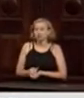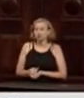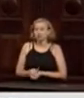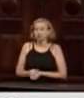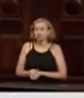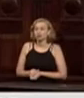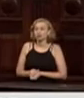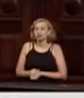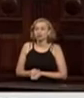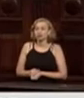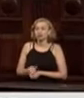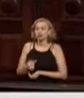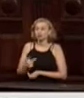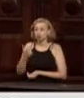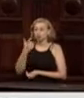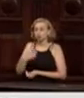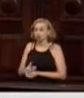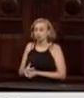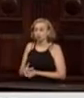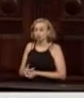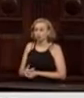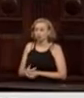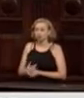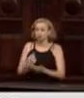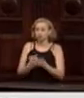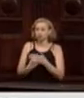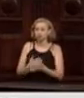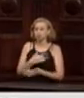sobre a saúde no Estado do Rio de Janeiro.